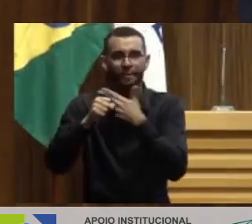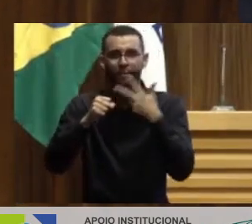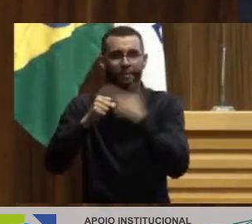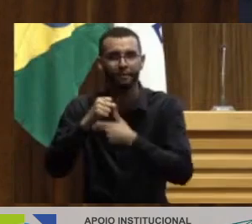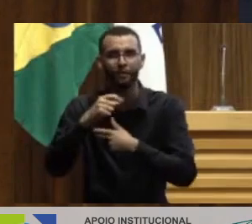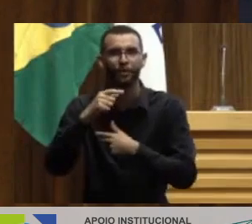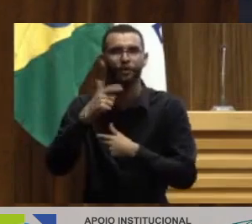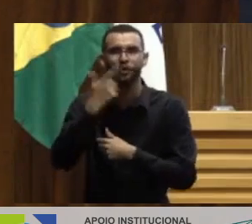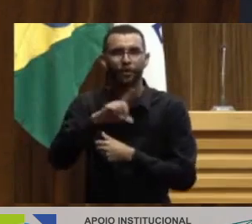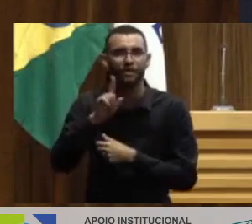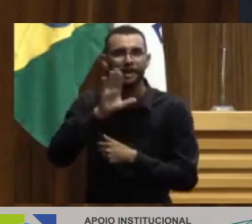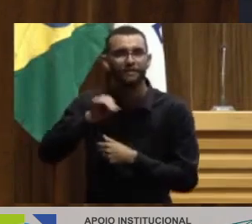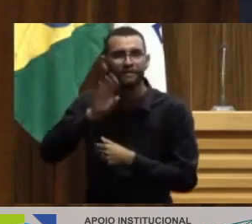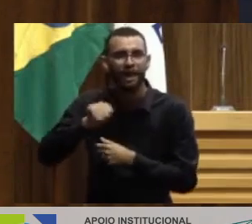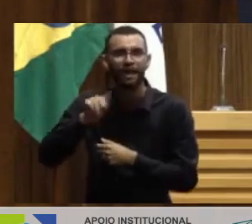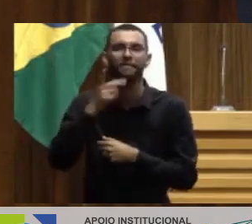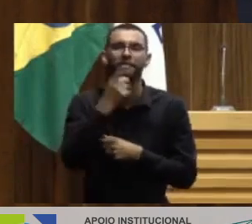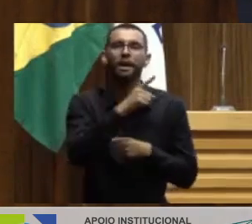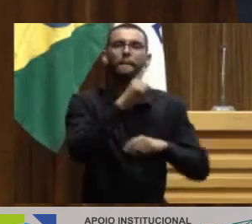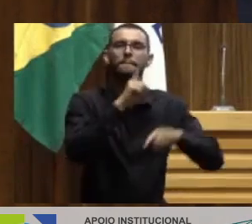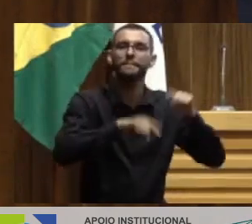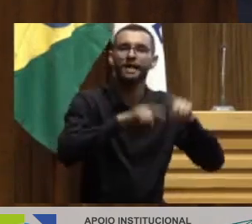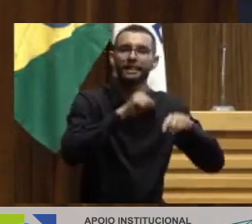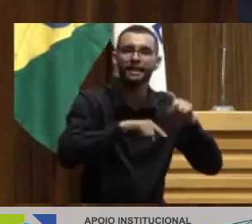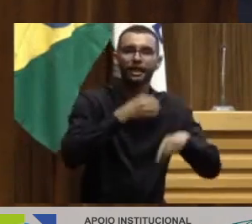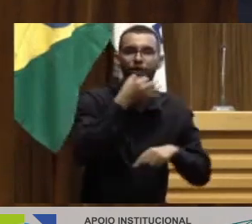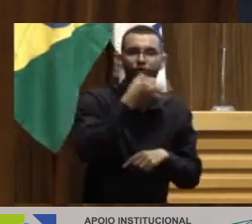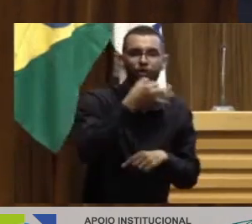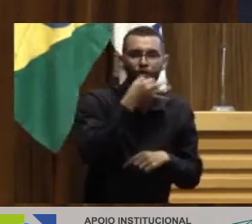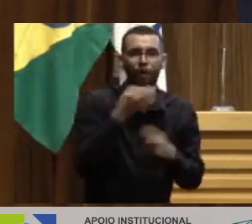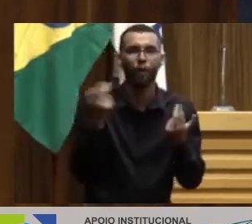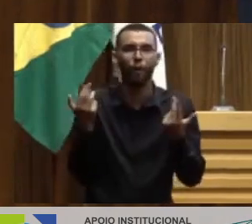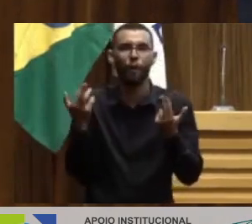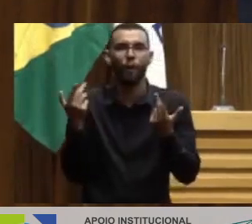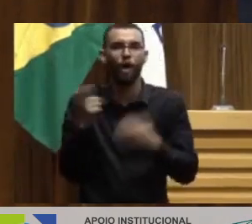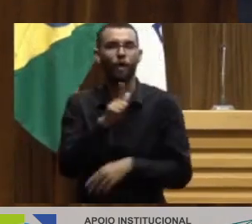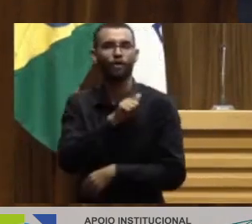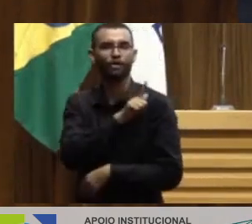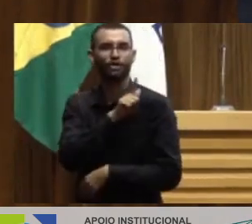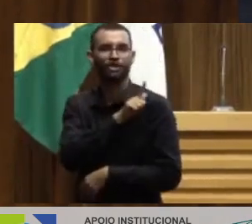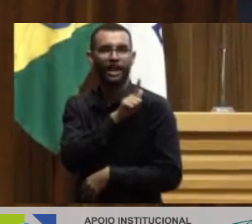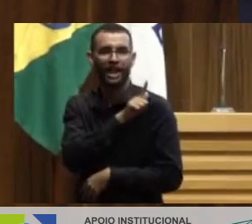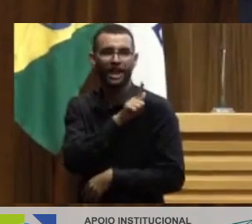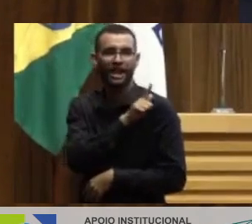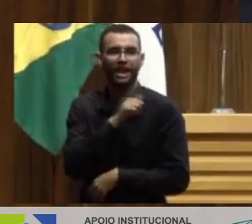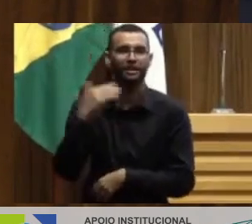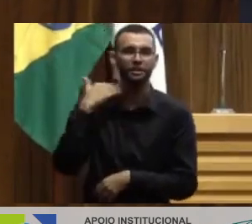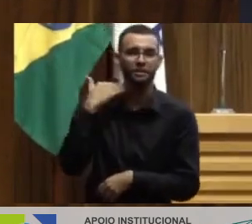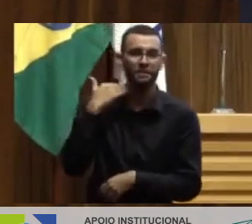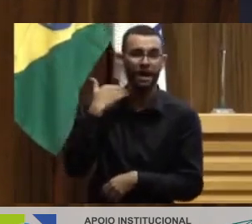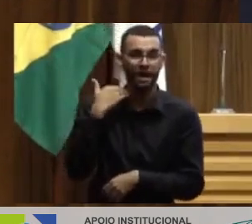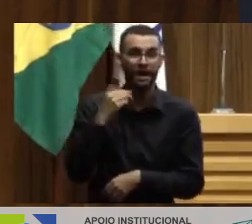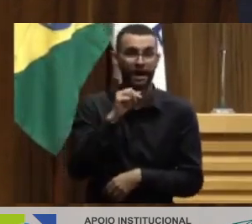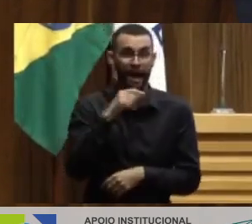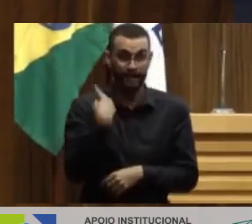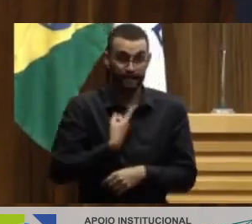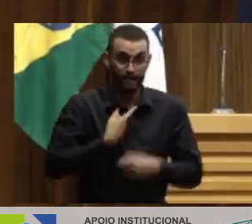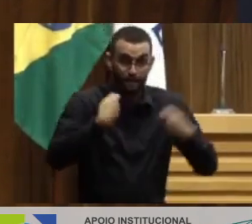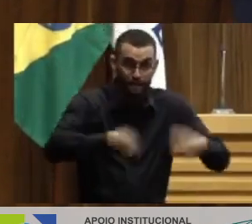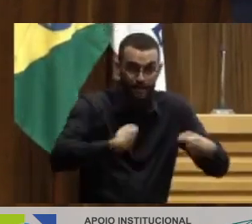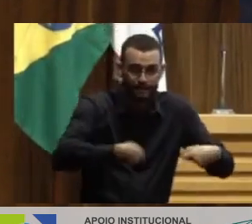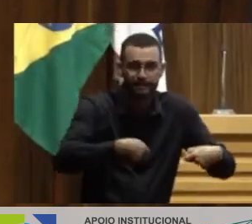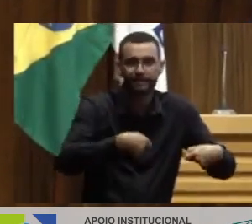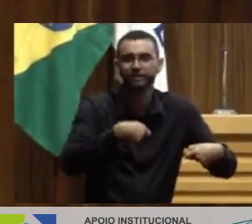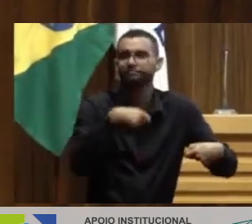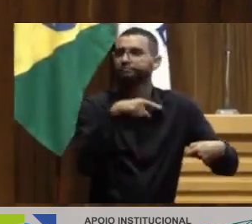dizia, aparelho de som é igual gerente de banco, quando a gente mais precisa, ele falha, né?